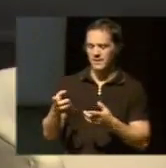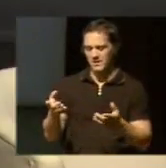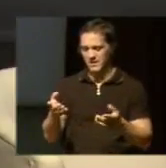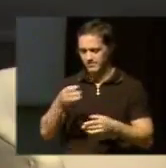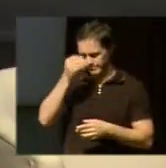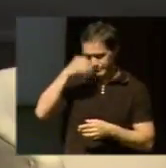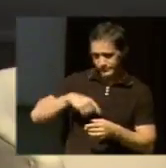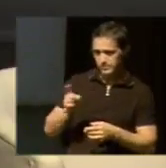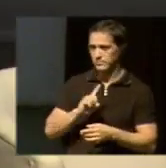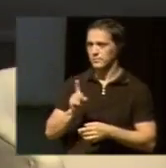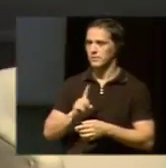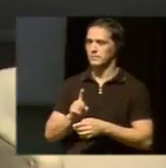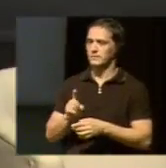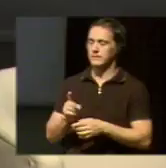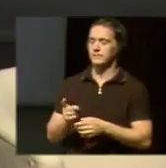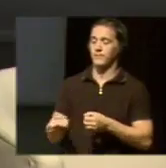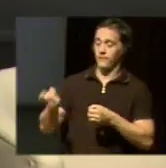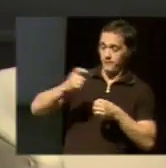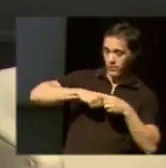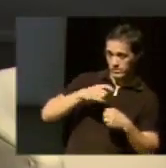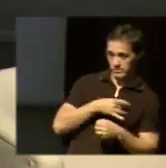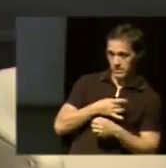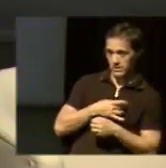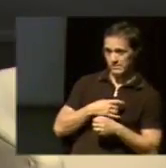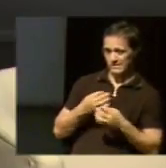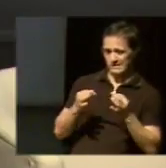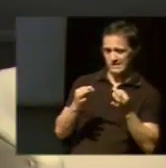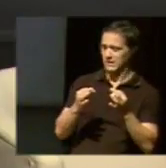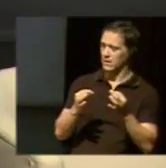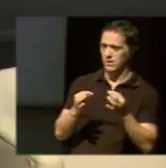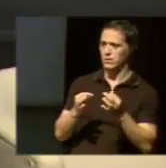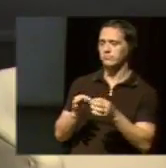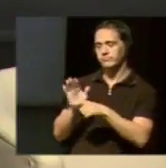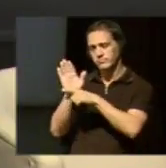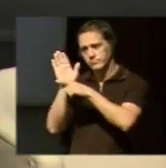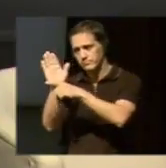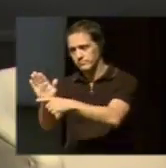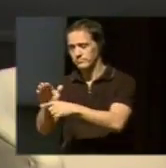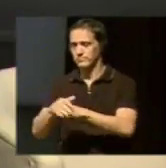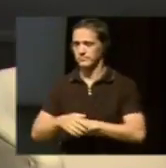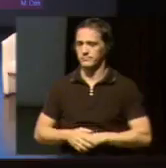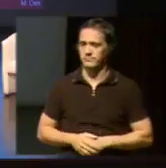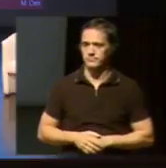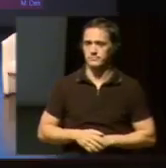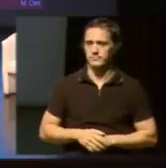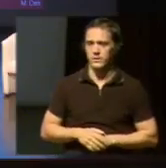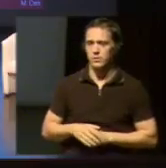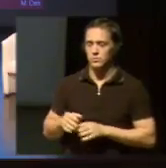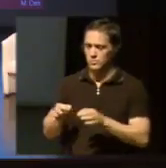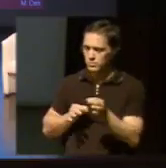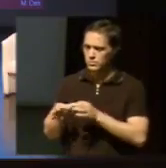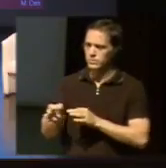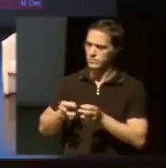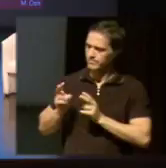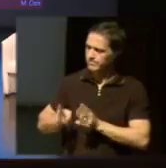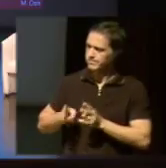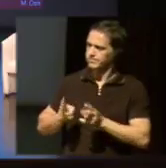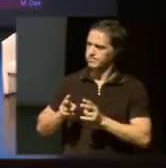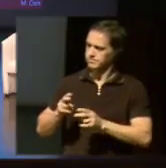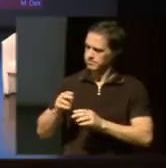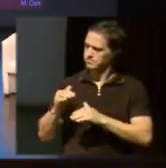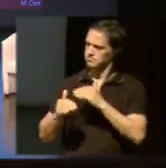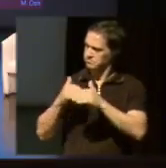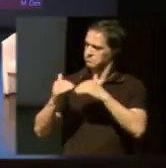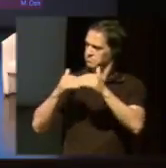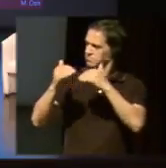pessoa de idade volta a ter medo da tecnologia nova. Esses projetos continuam funcionando com muito